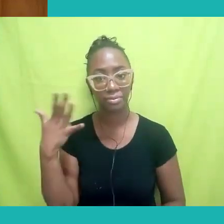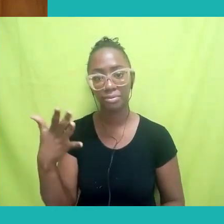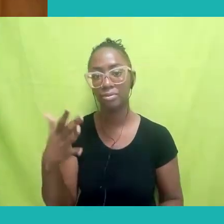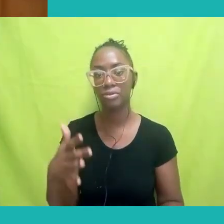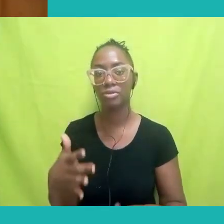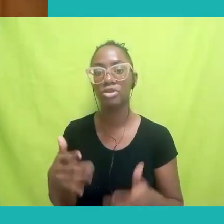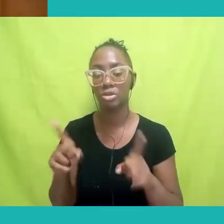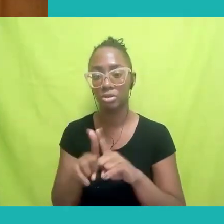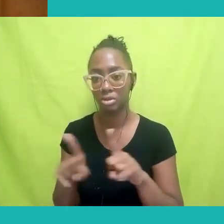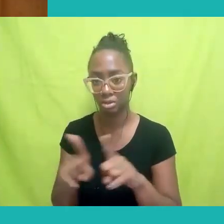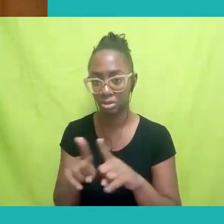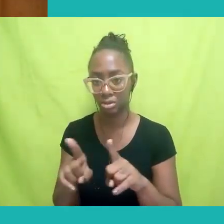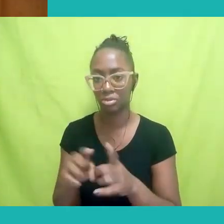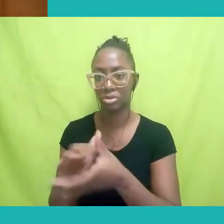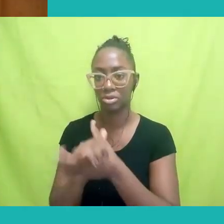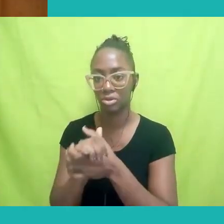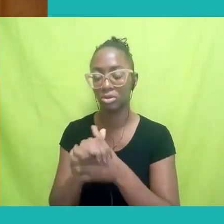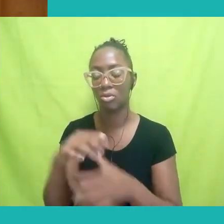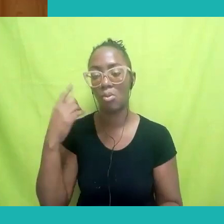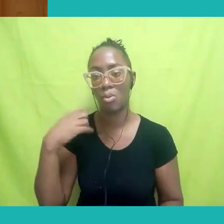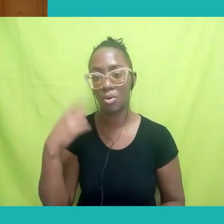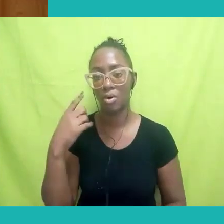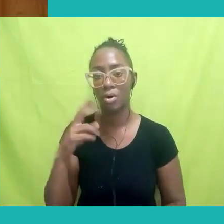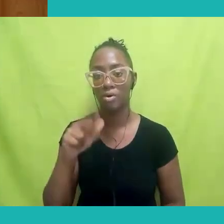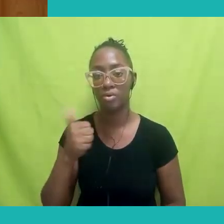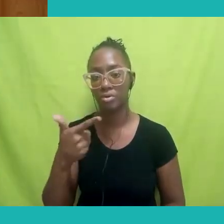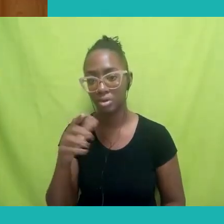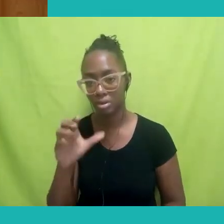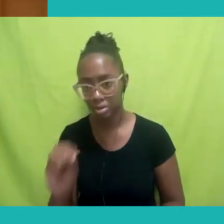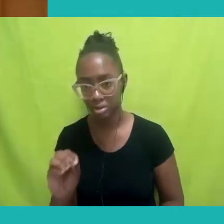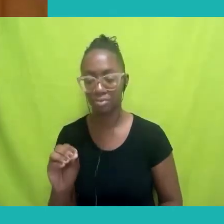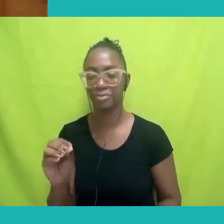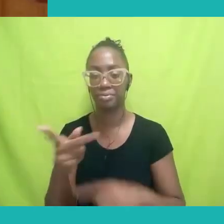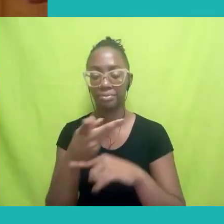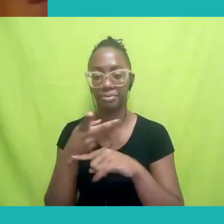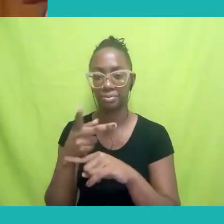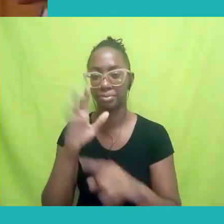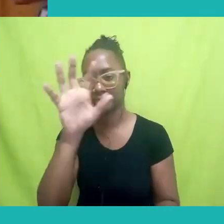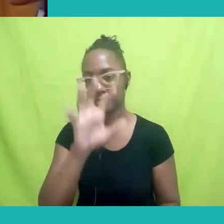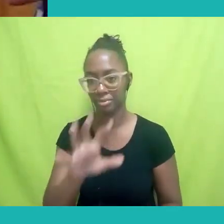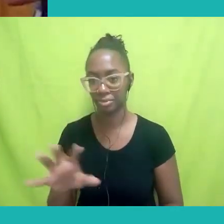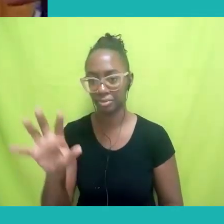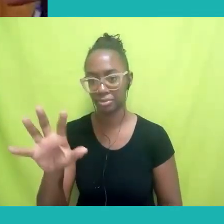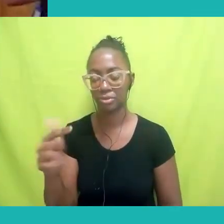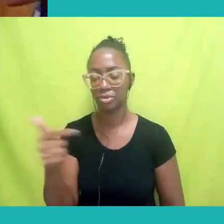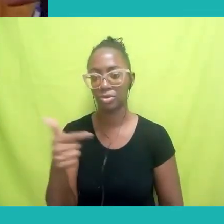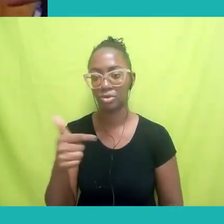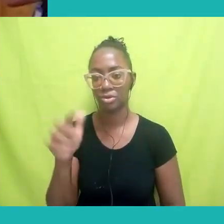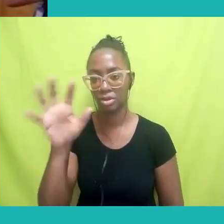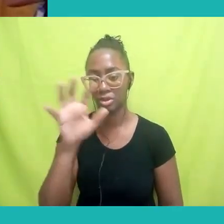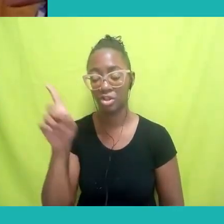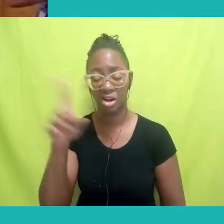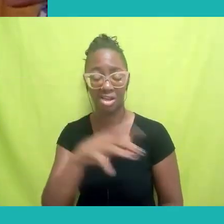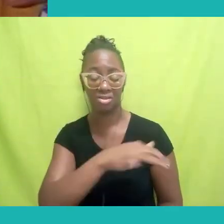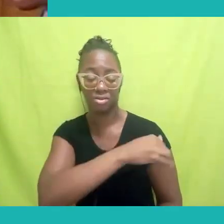meu colega advogado da União, doutor Roberto, lá da Procuradoria Regional da União, na 2ª Região, no Rio de Janeiro.